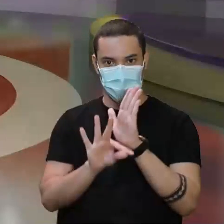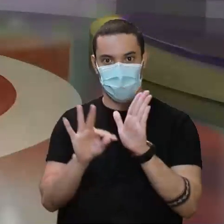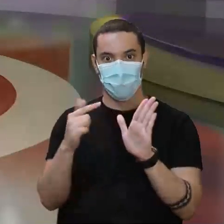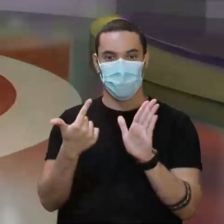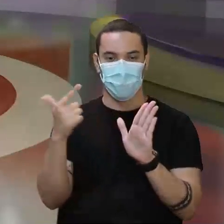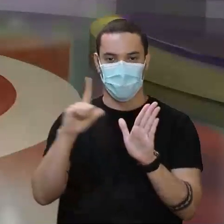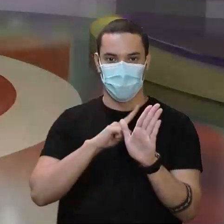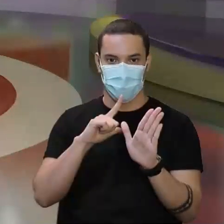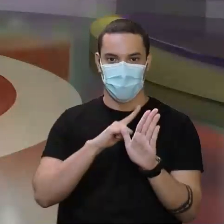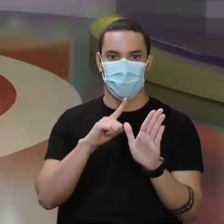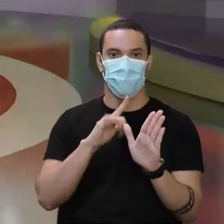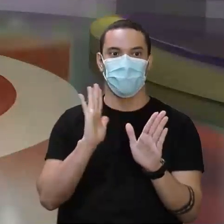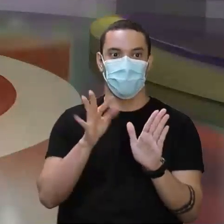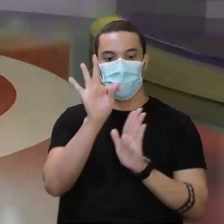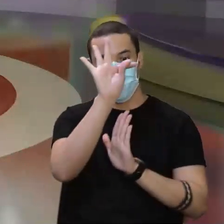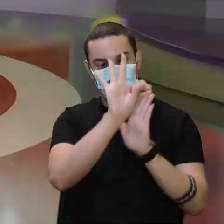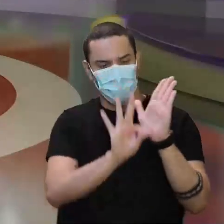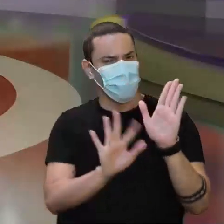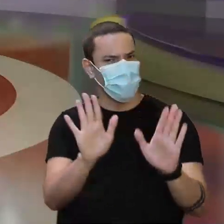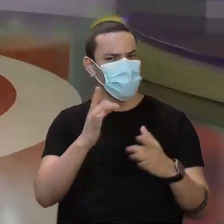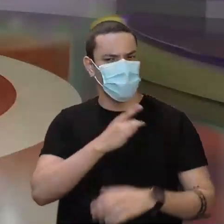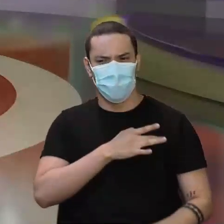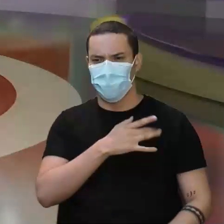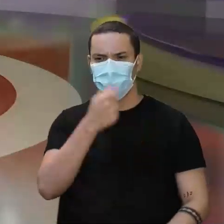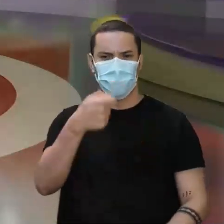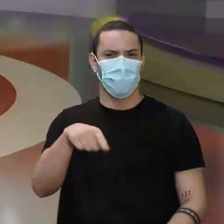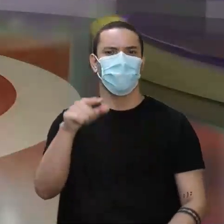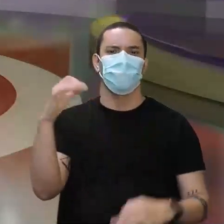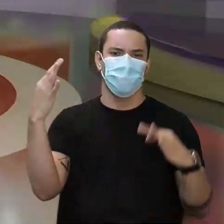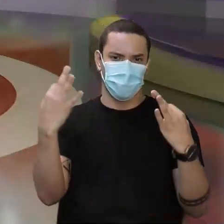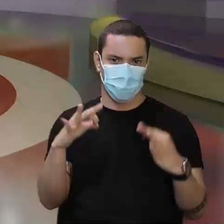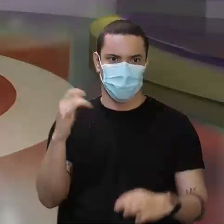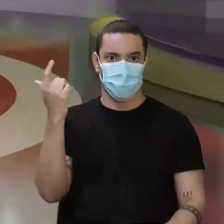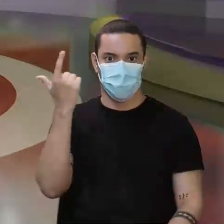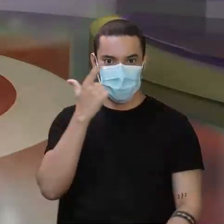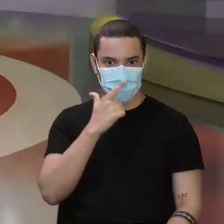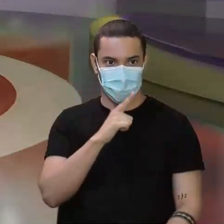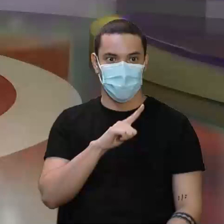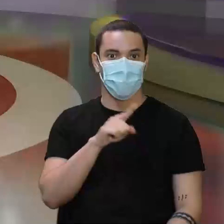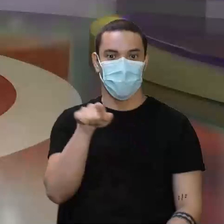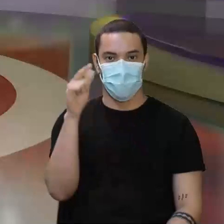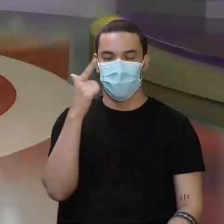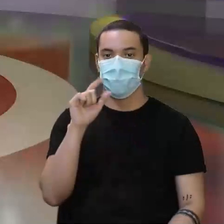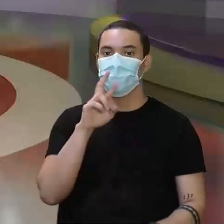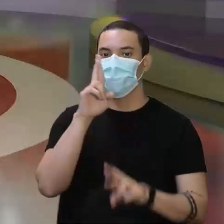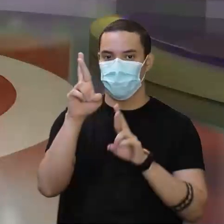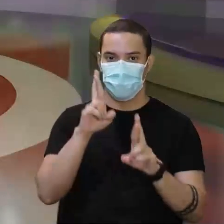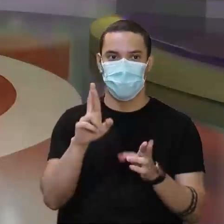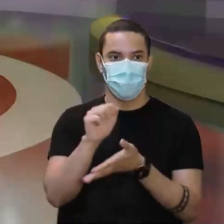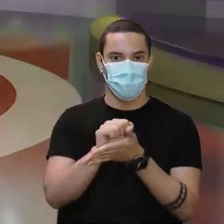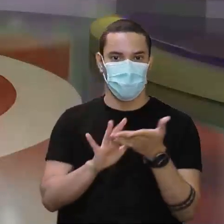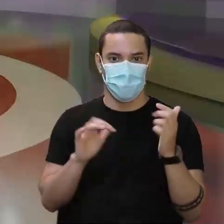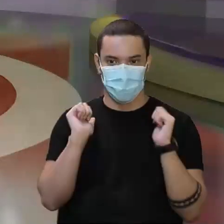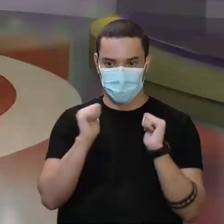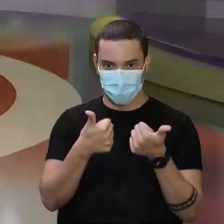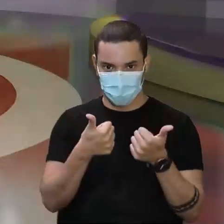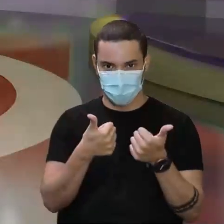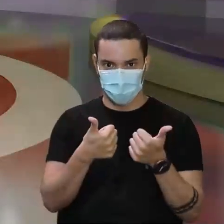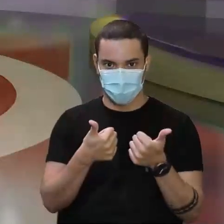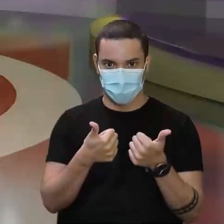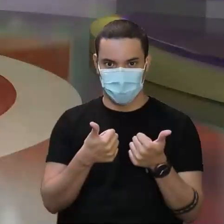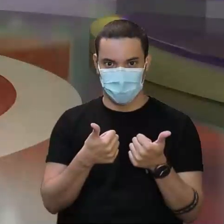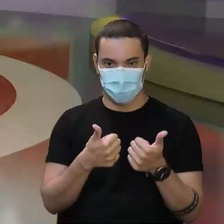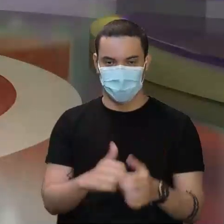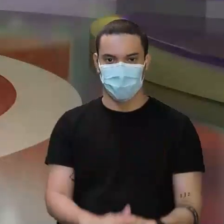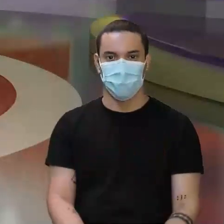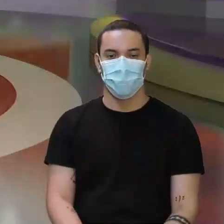já bem grandão. Mas não fique com medo, porque vai dar certo. Tenho certeza que vocês vão fazer essa atividade de forma bem bacana. Be